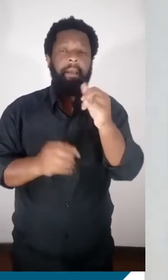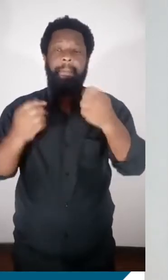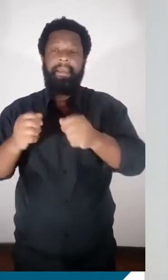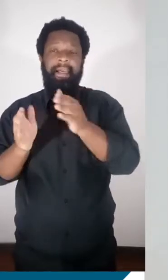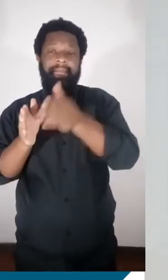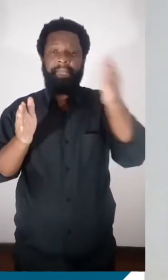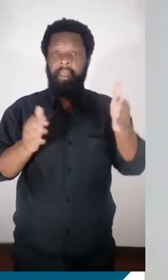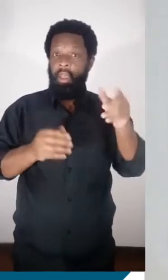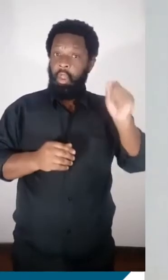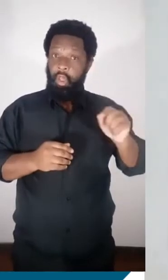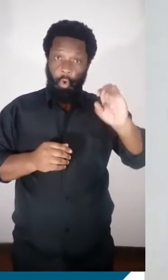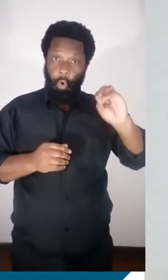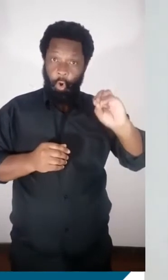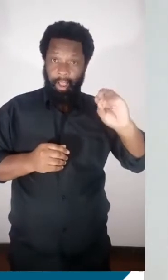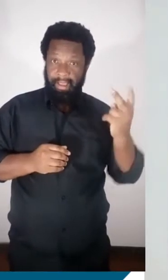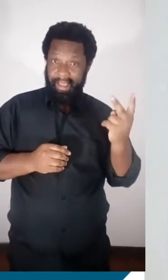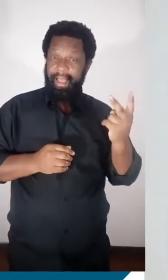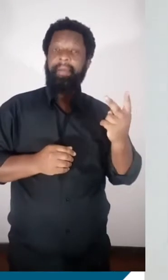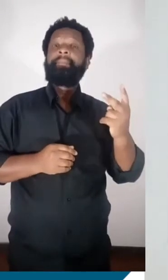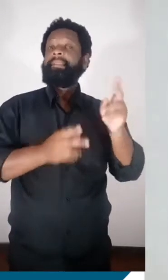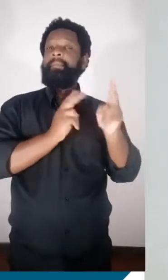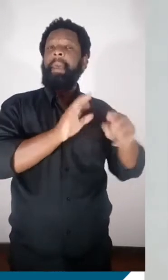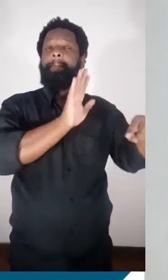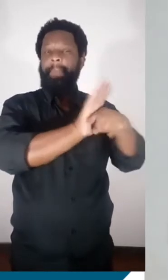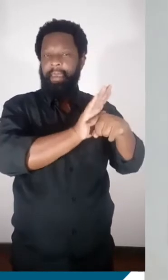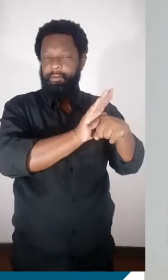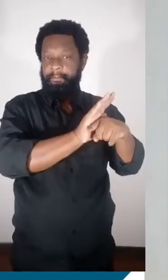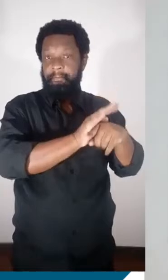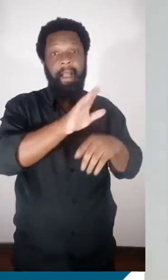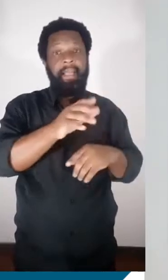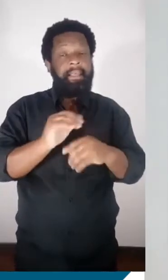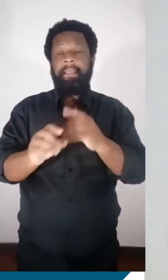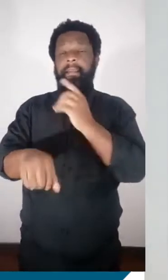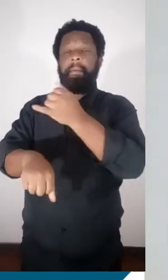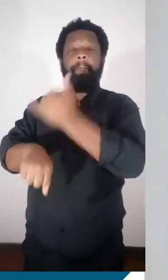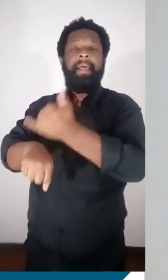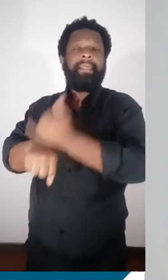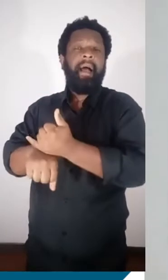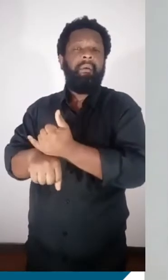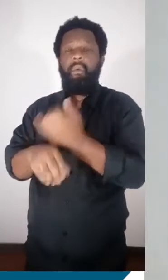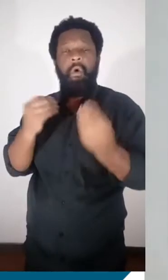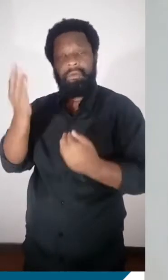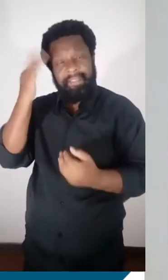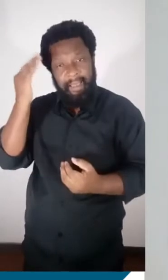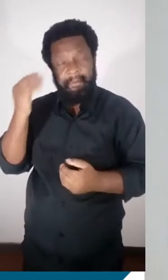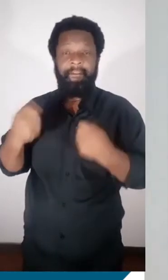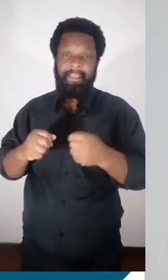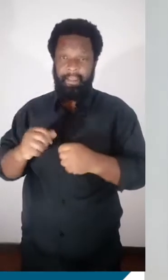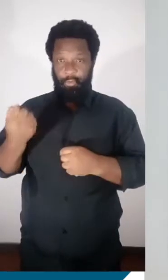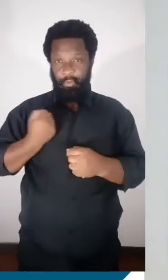quem fica na frente, o OH sempre vai ser menos. Para que a gente possa descobrir a carga do metal que fica aqui na frente, é bem